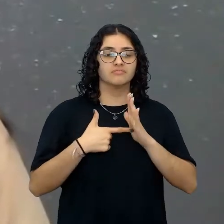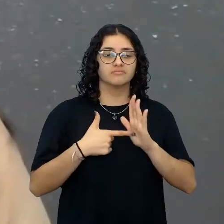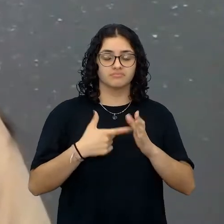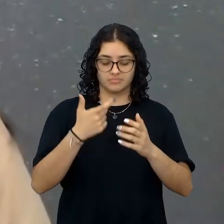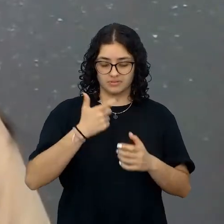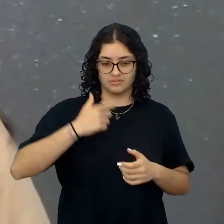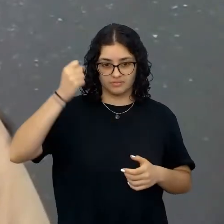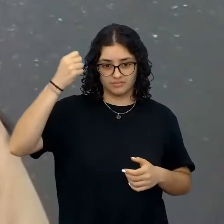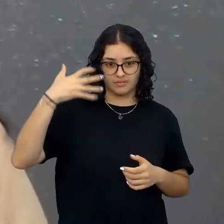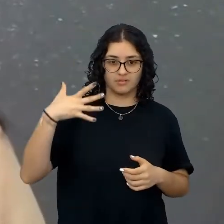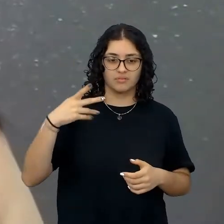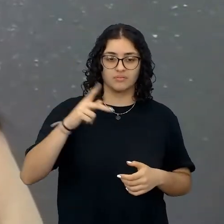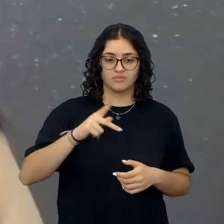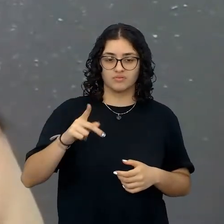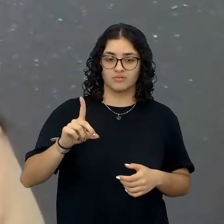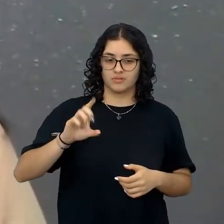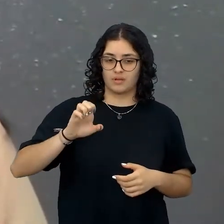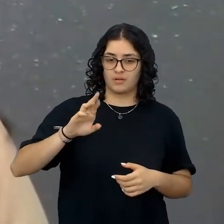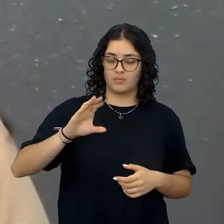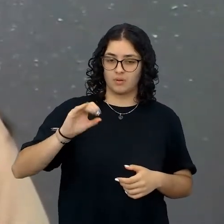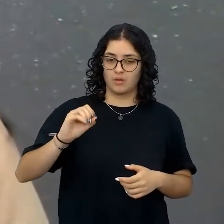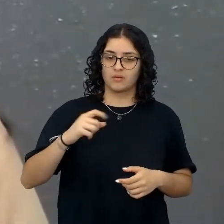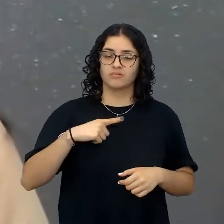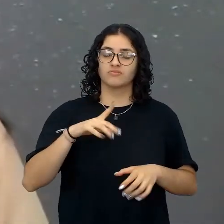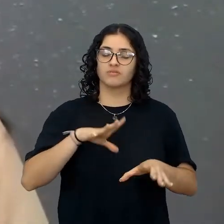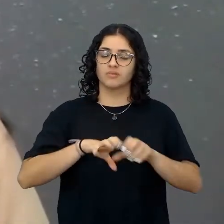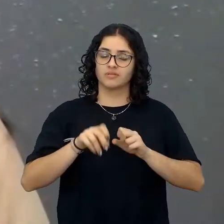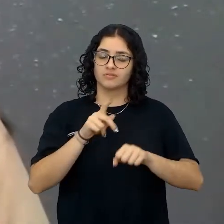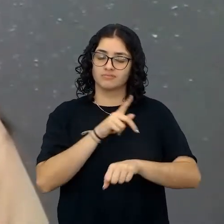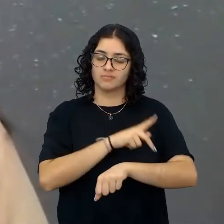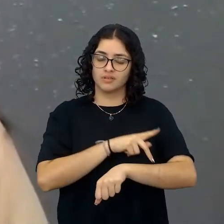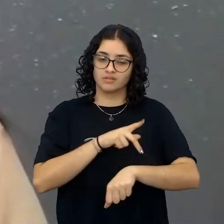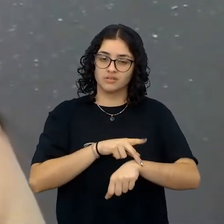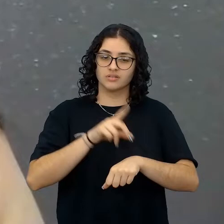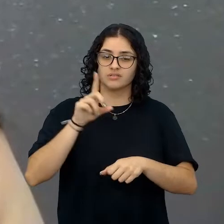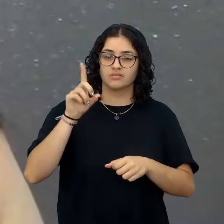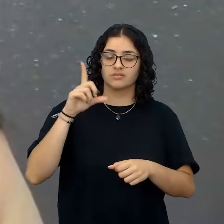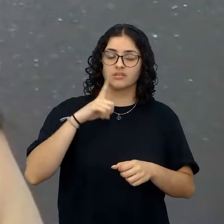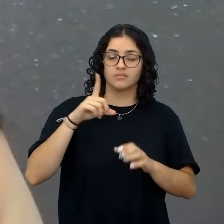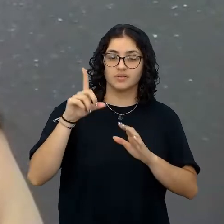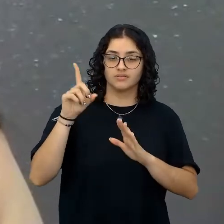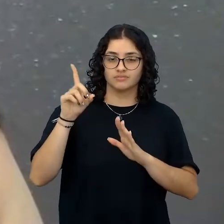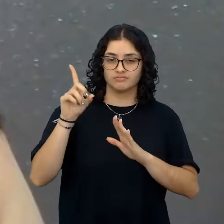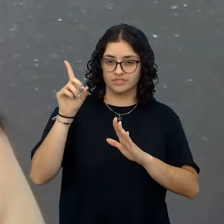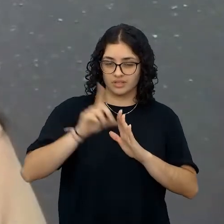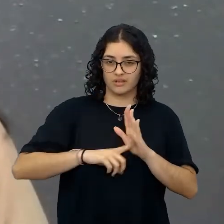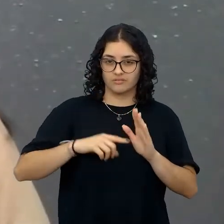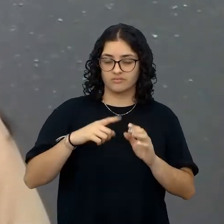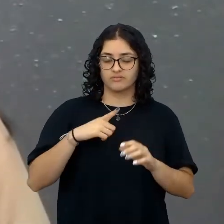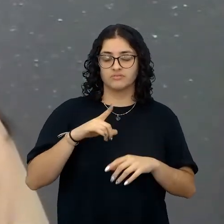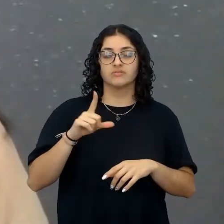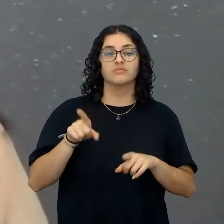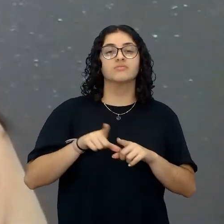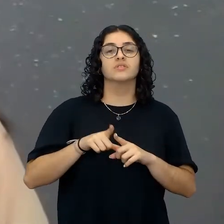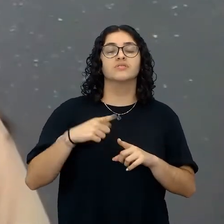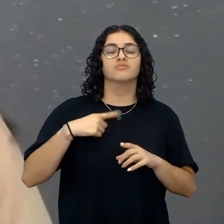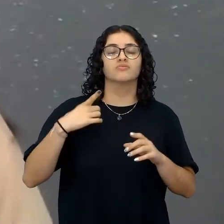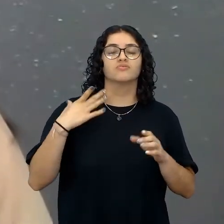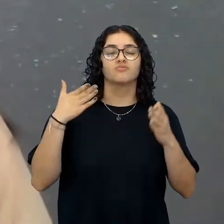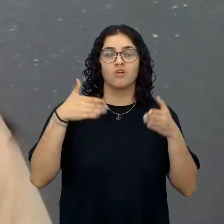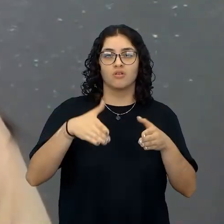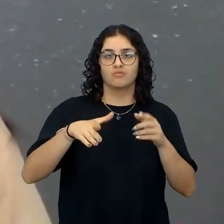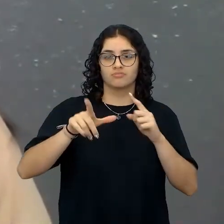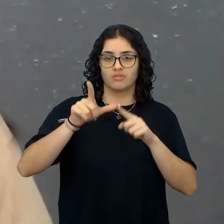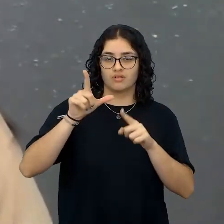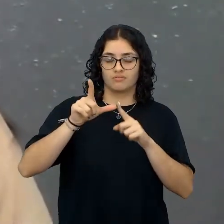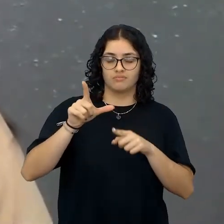professora Débora Cristina Rocha, graduada em Letra, e Direito, formadora e avaliadora educacional da IFAP, especialista em letramento. Tenho a pele